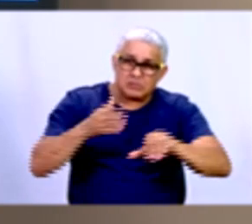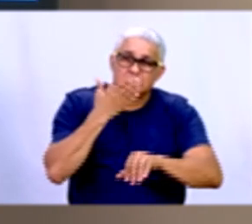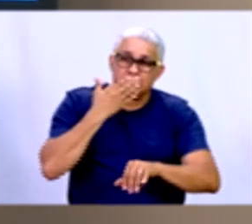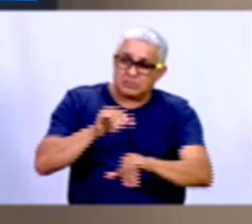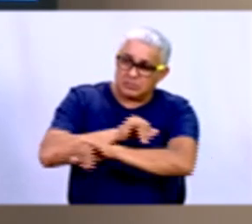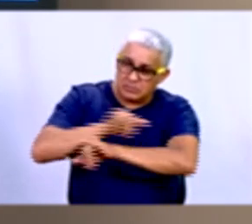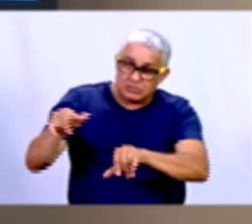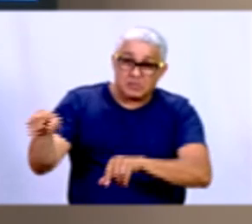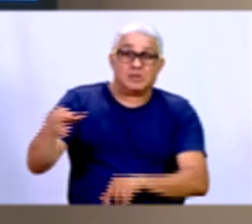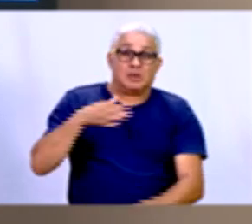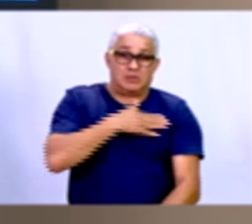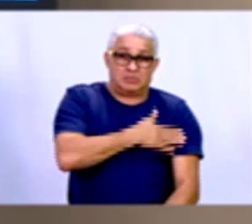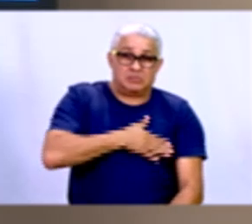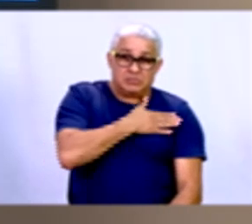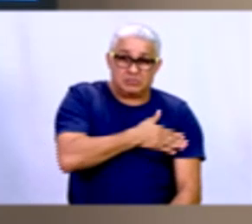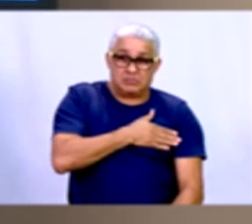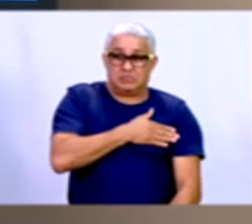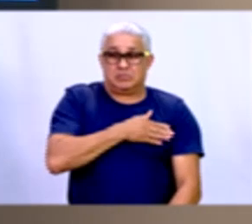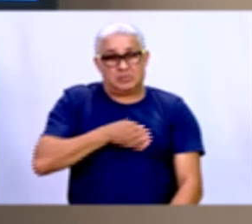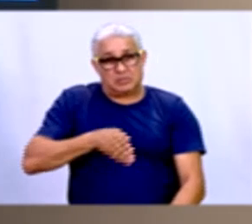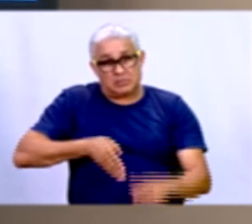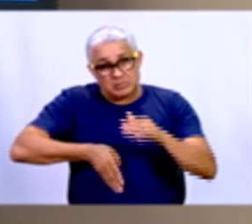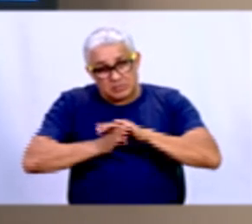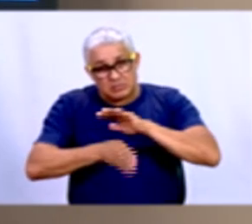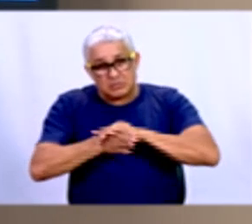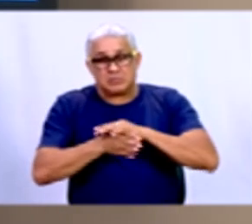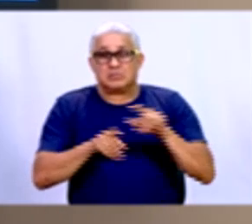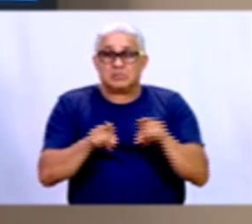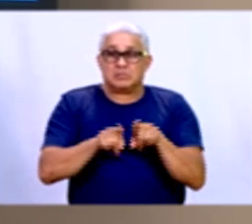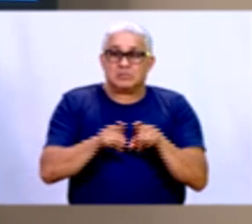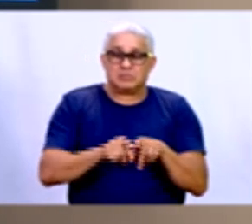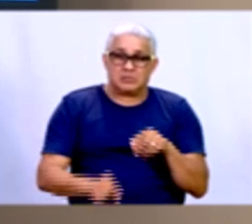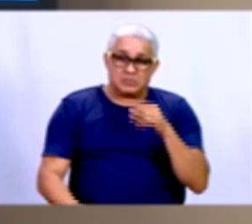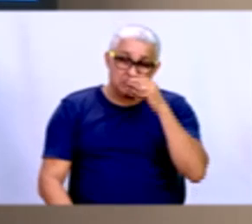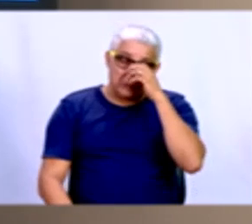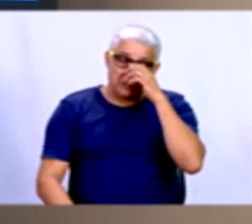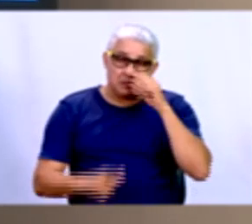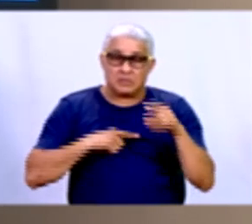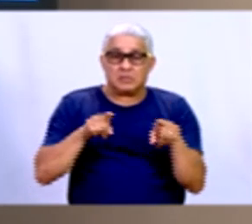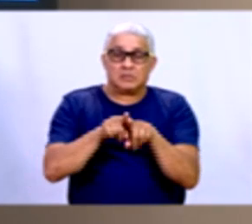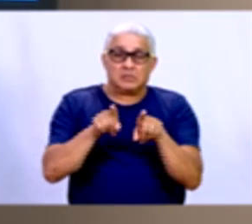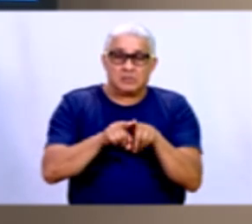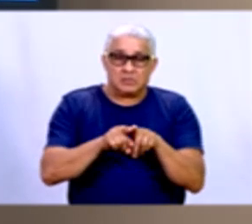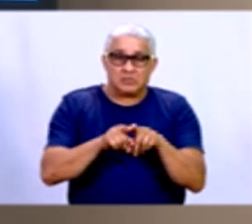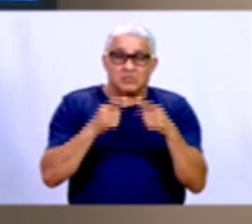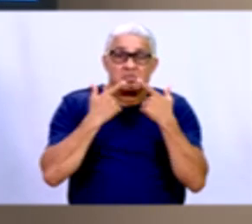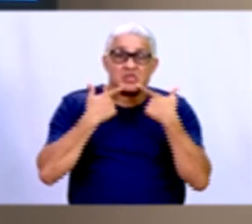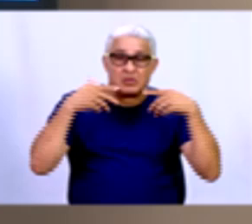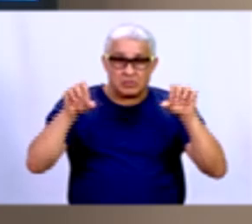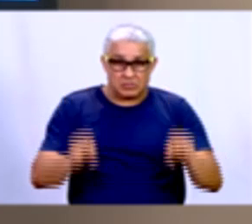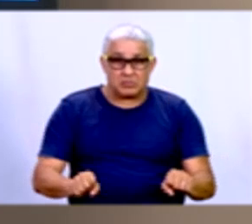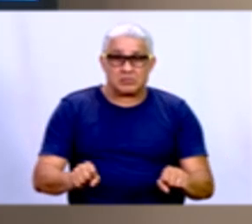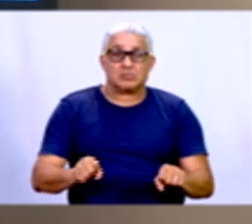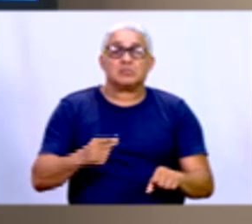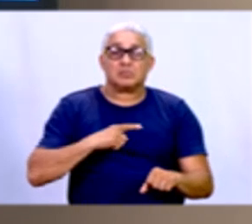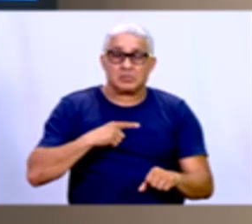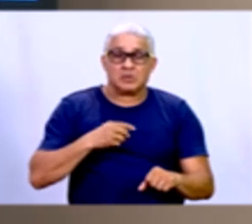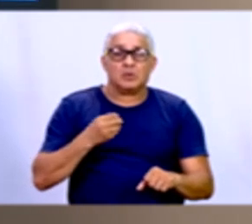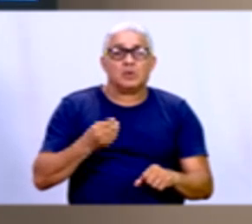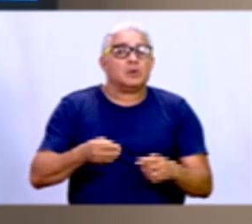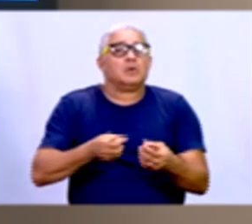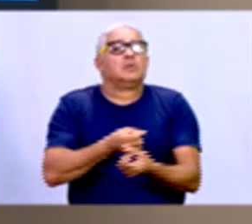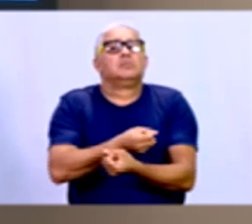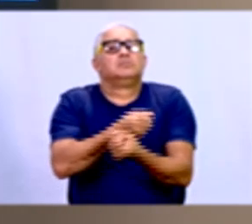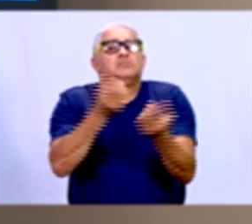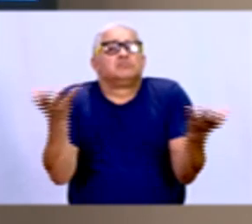que eles gostam de ter acesso. E em cima disso tem também a parte de linguística, né? Qual é o vocabulário